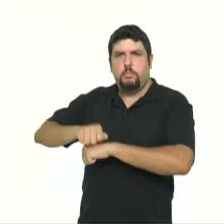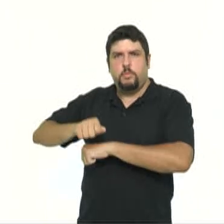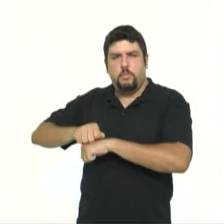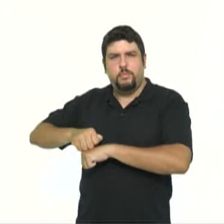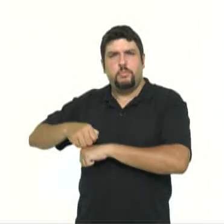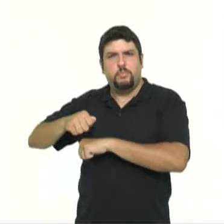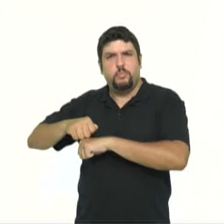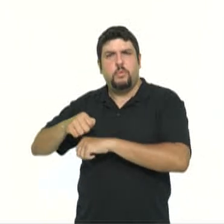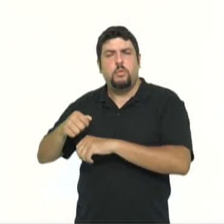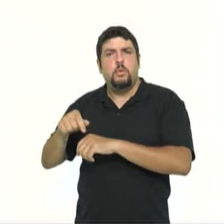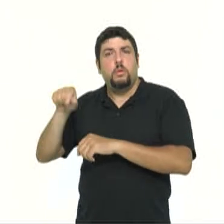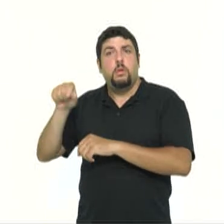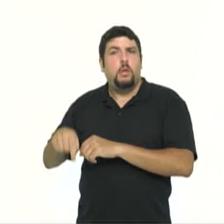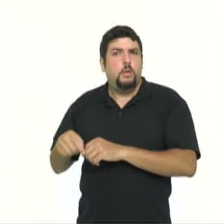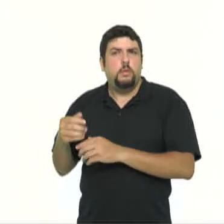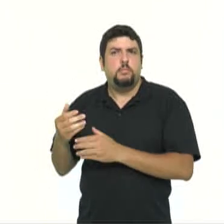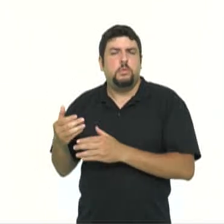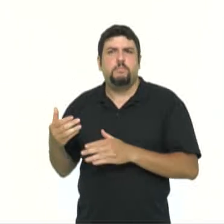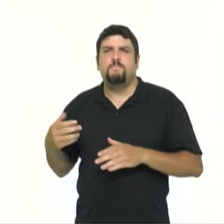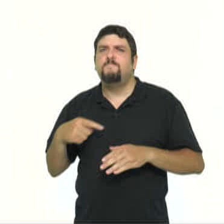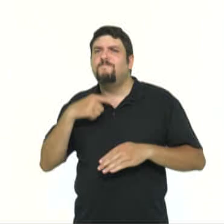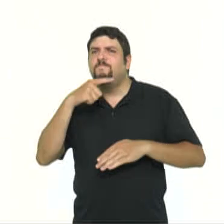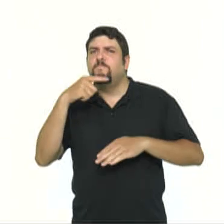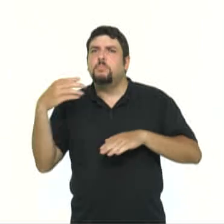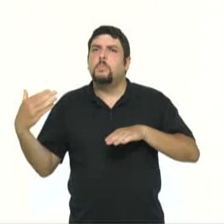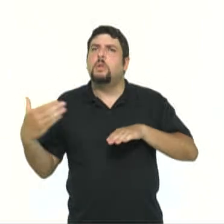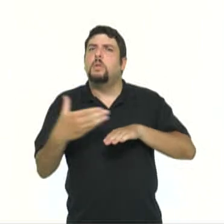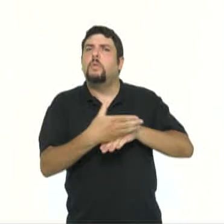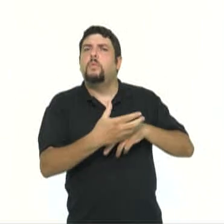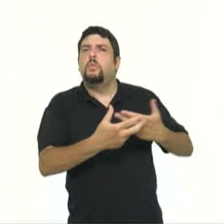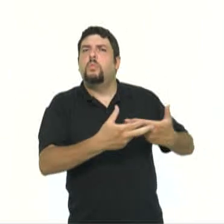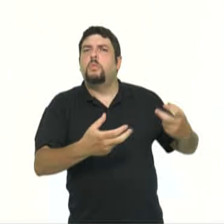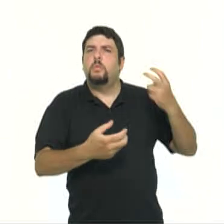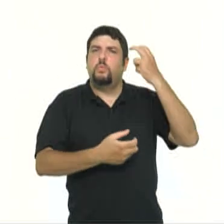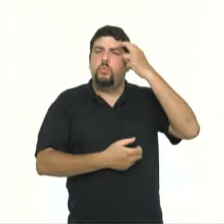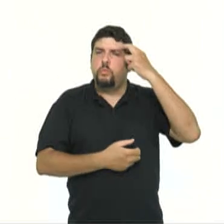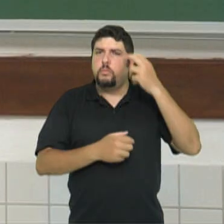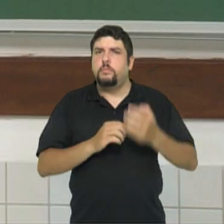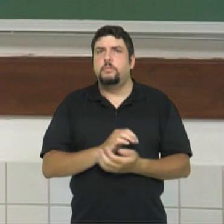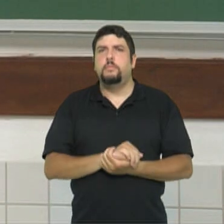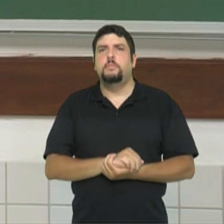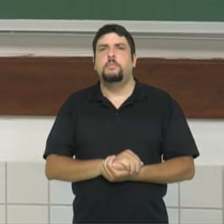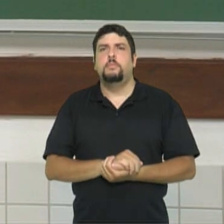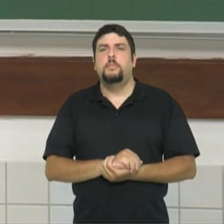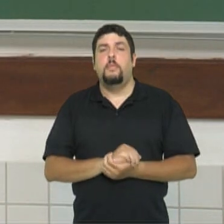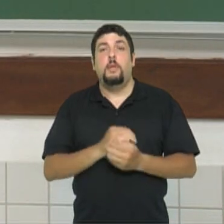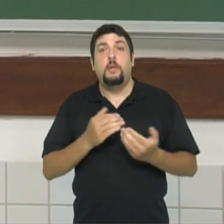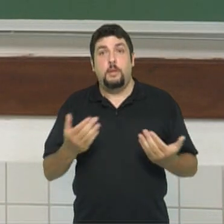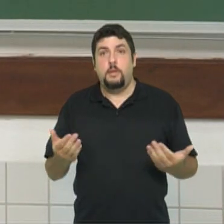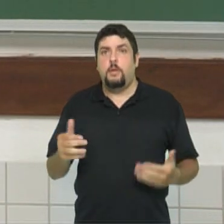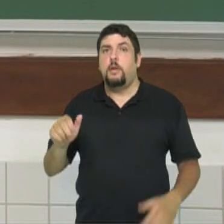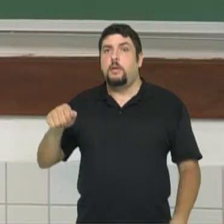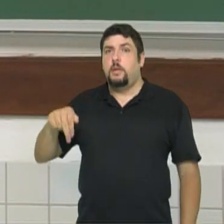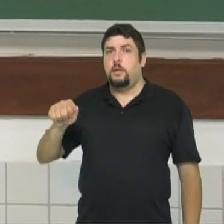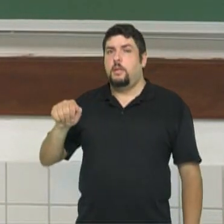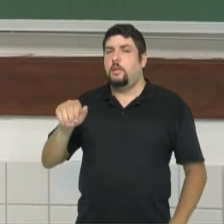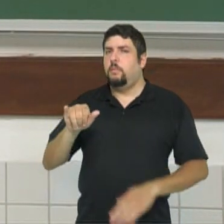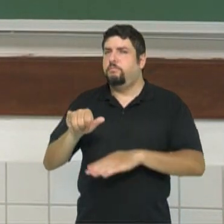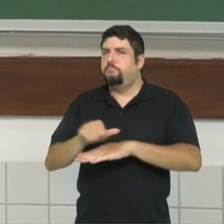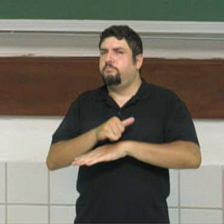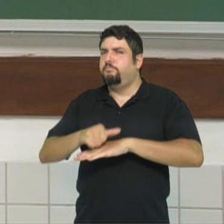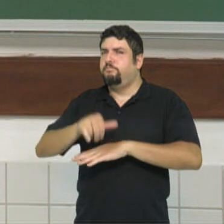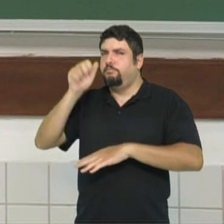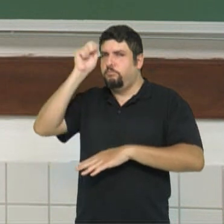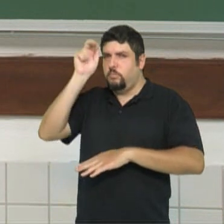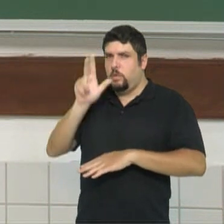com impossibilidade de acesso a bens culturais. Então, Ana Clara foi esperta aqui, né? Ela trouxe ali os argumentos